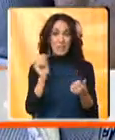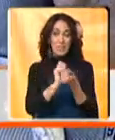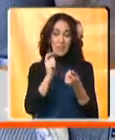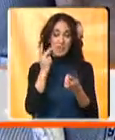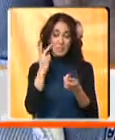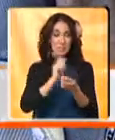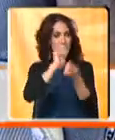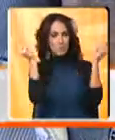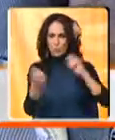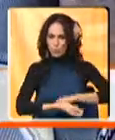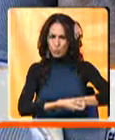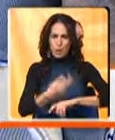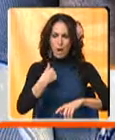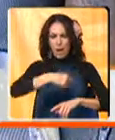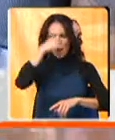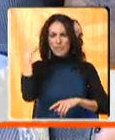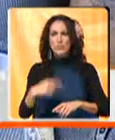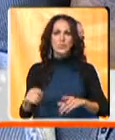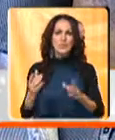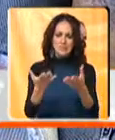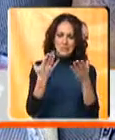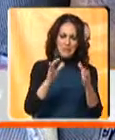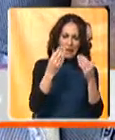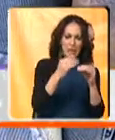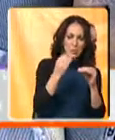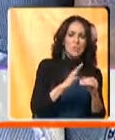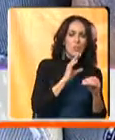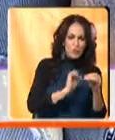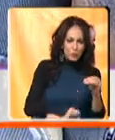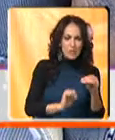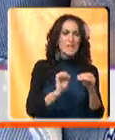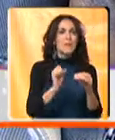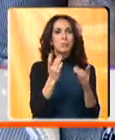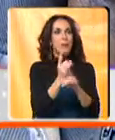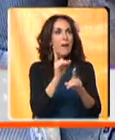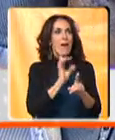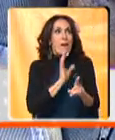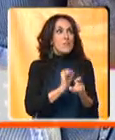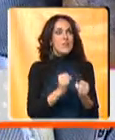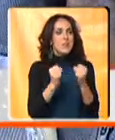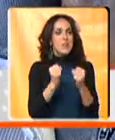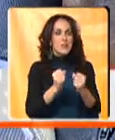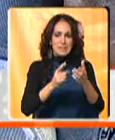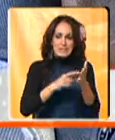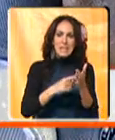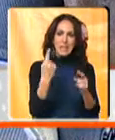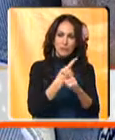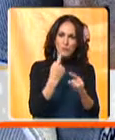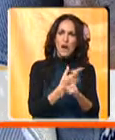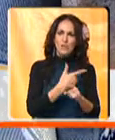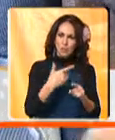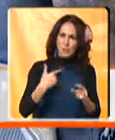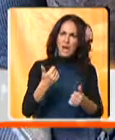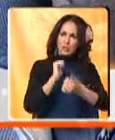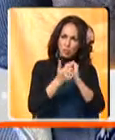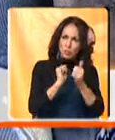extremamente difícil conseguir conciliar a educação da Maria, que é uma miúda cheia de, necessidades saudáveis